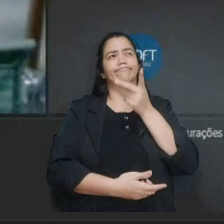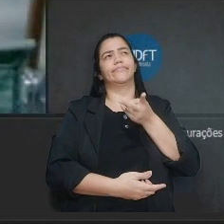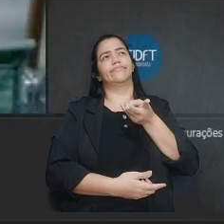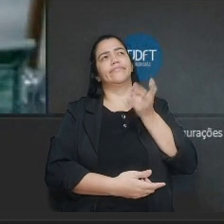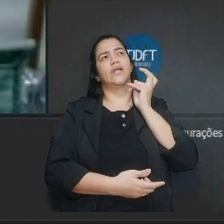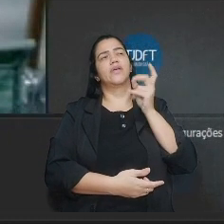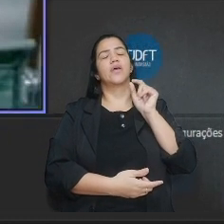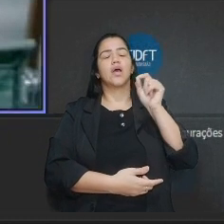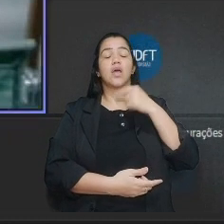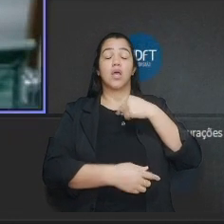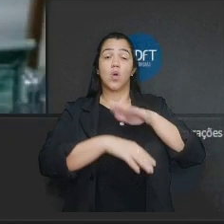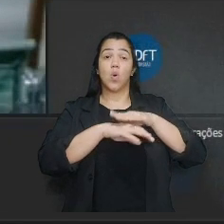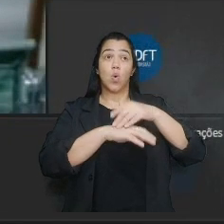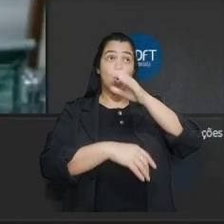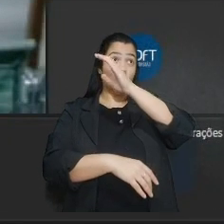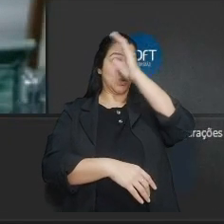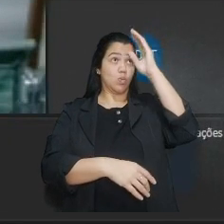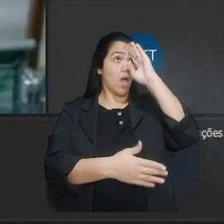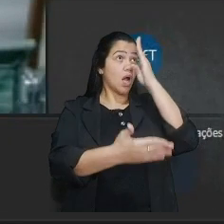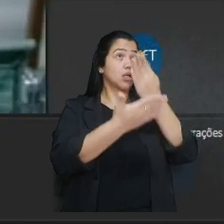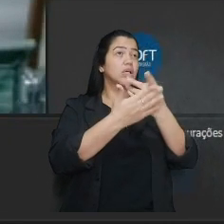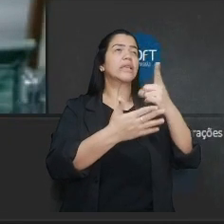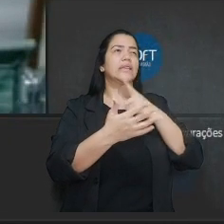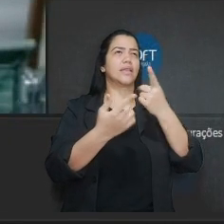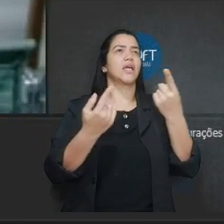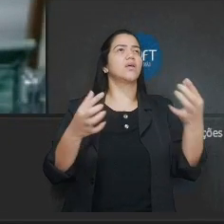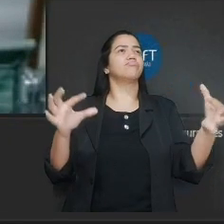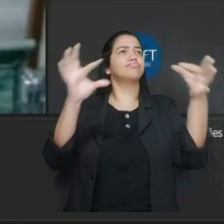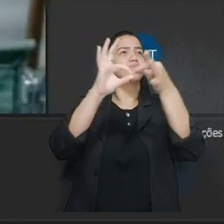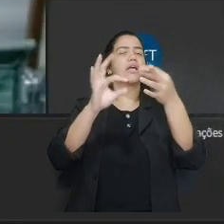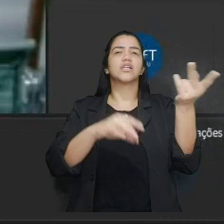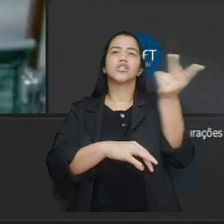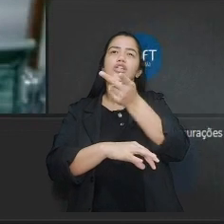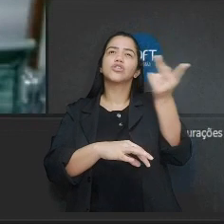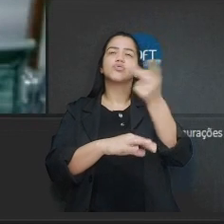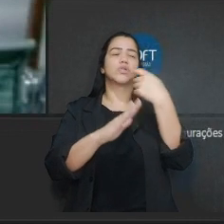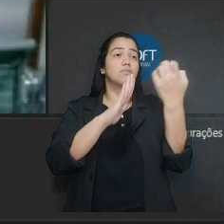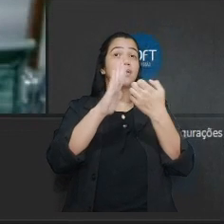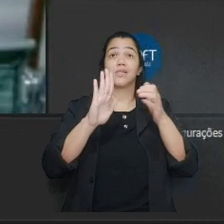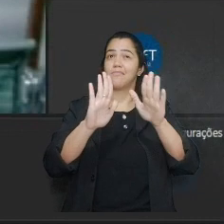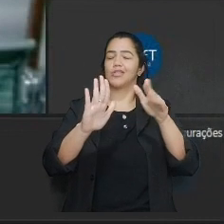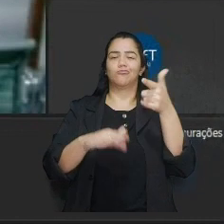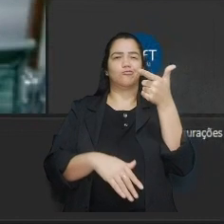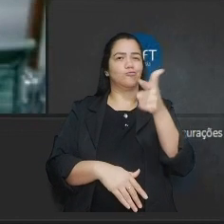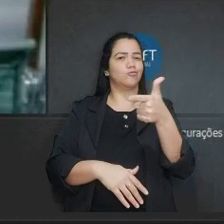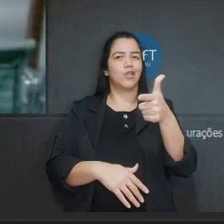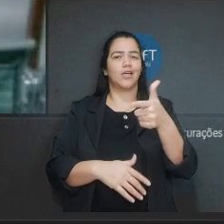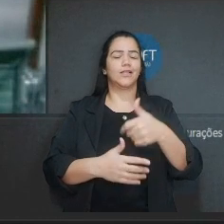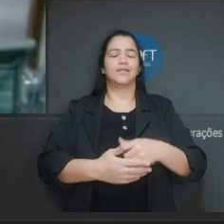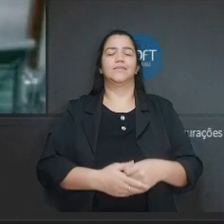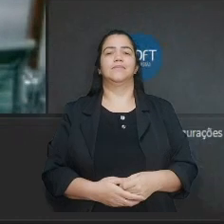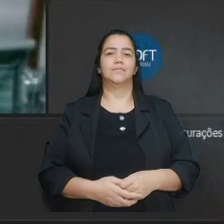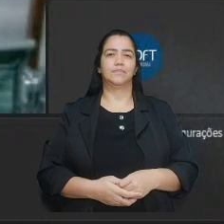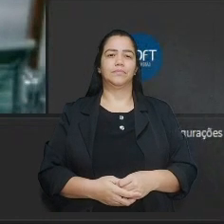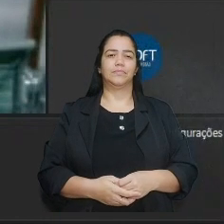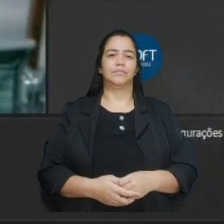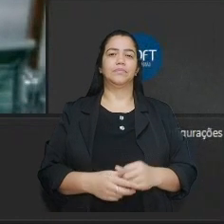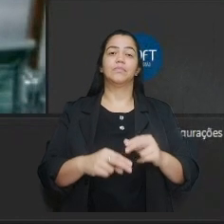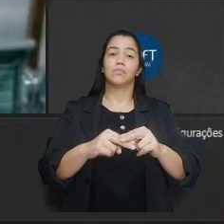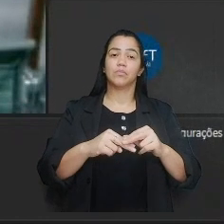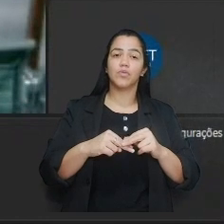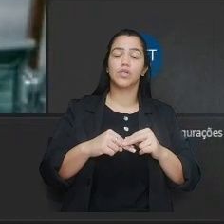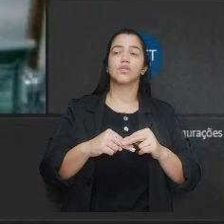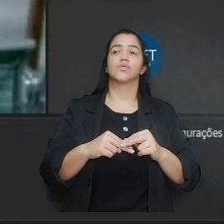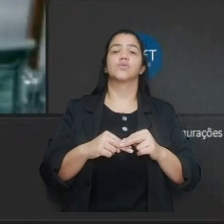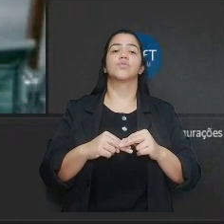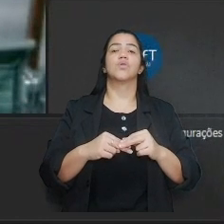deu, ainda levam o consumidor a acreditar que existe uma relação entre essas duas empresas e que não existe.